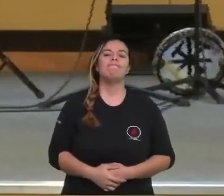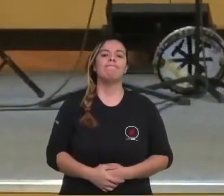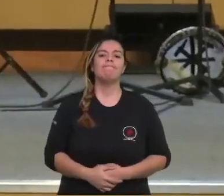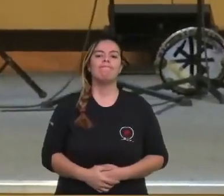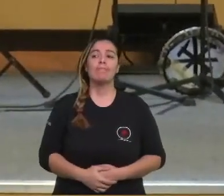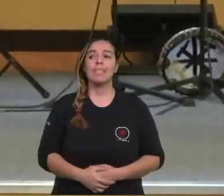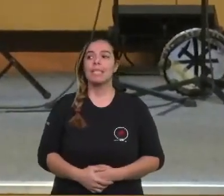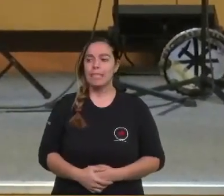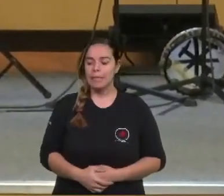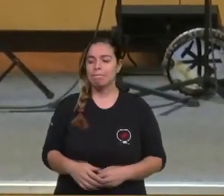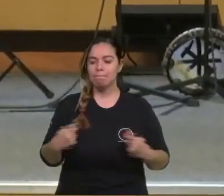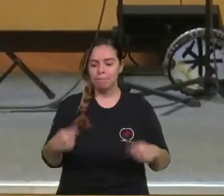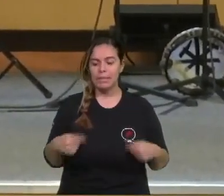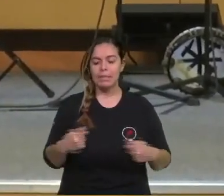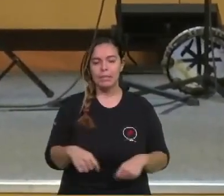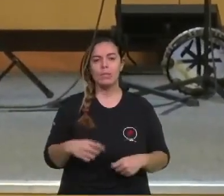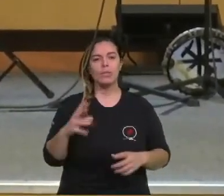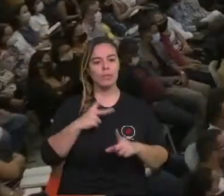eu tenho que vencer, gente.